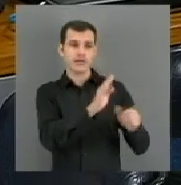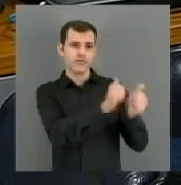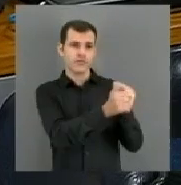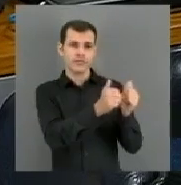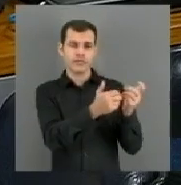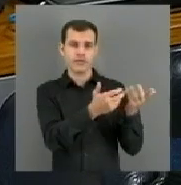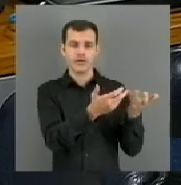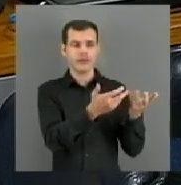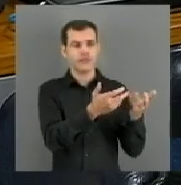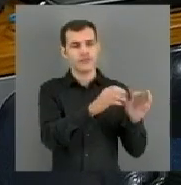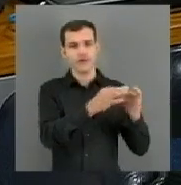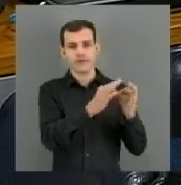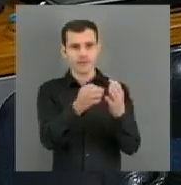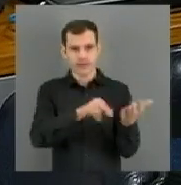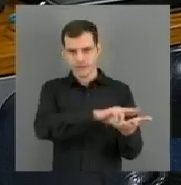de denunciar